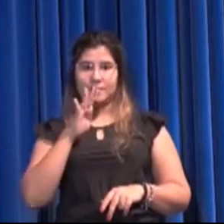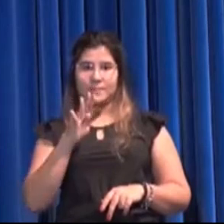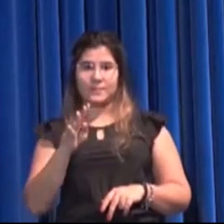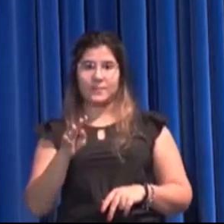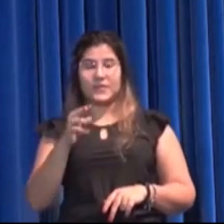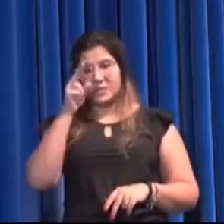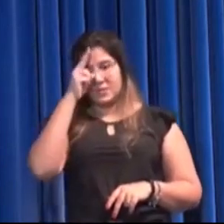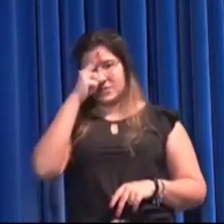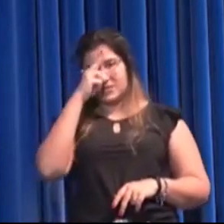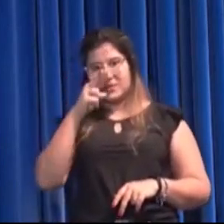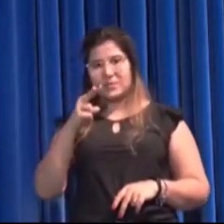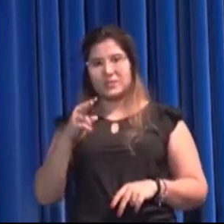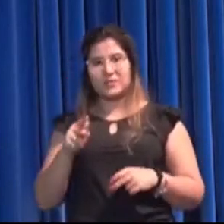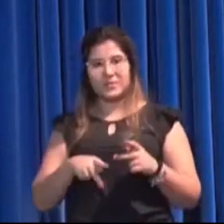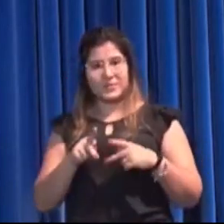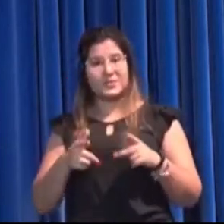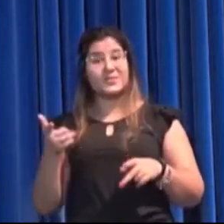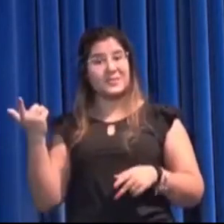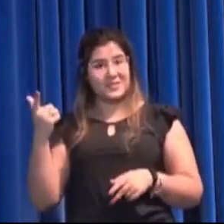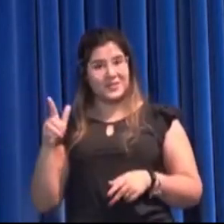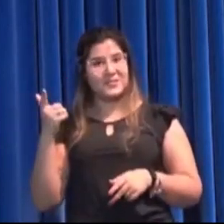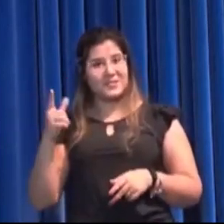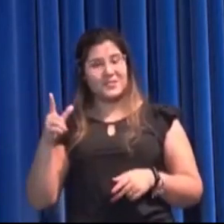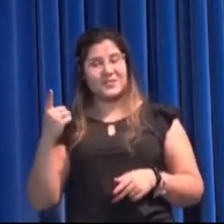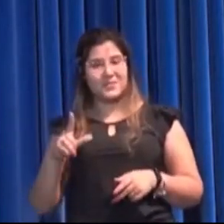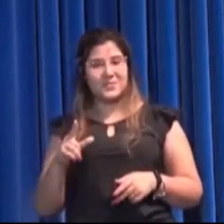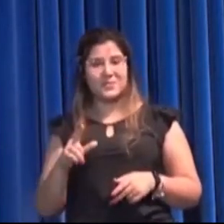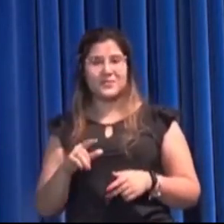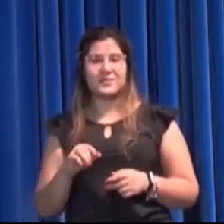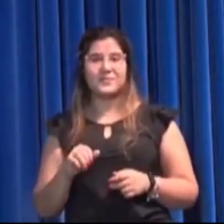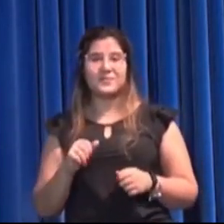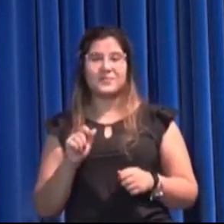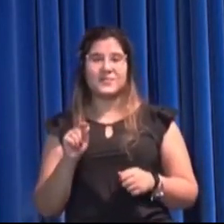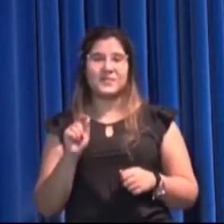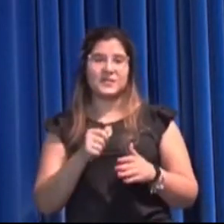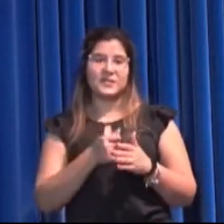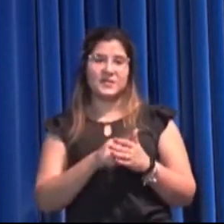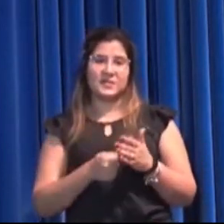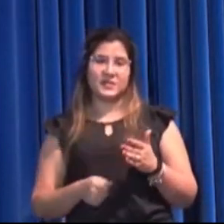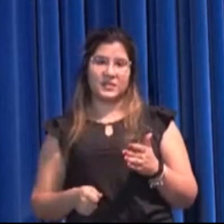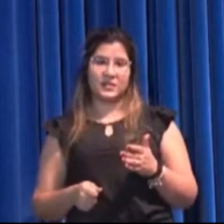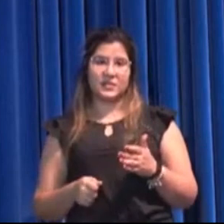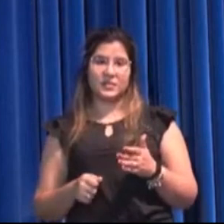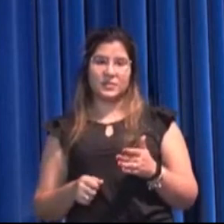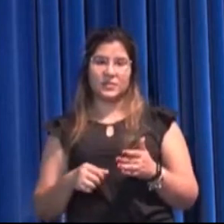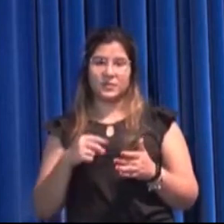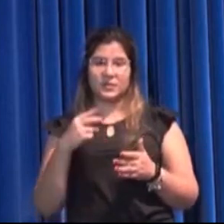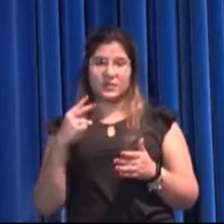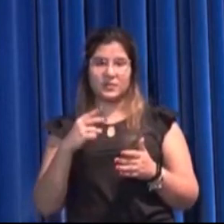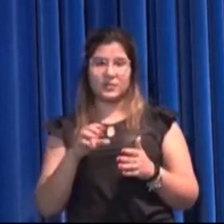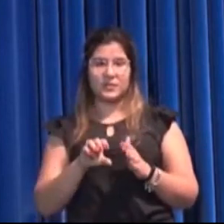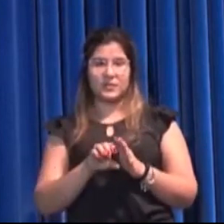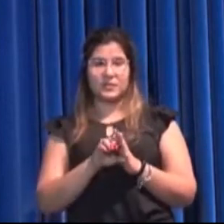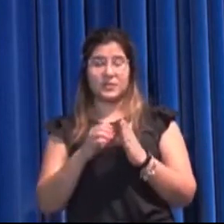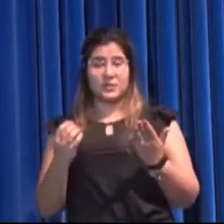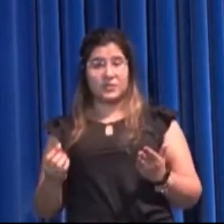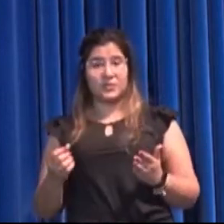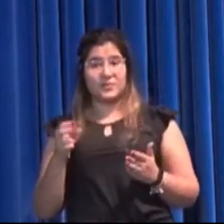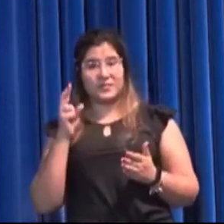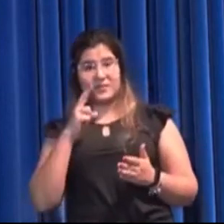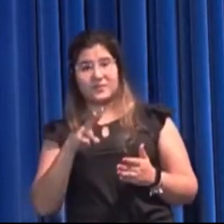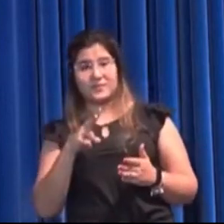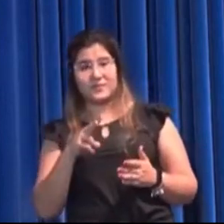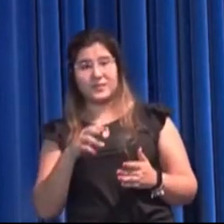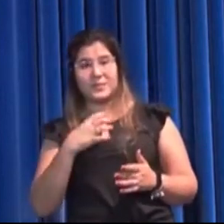se repete, aquilo que está escrito lá em 2 Crônicas, agora a gente vai ver de uma